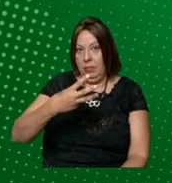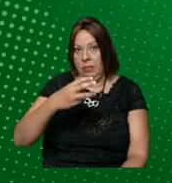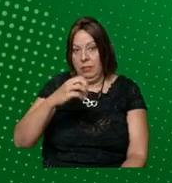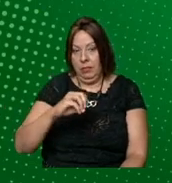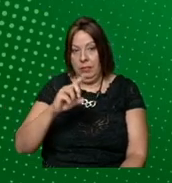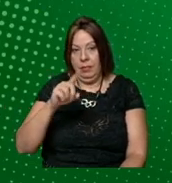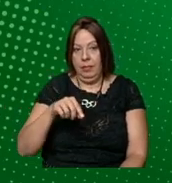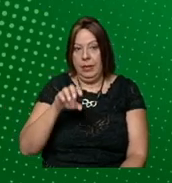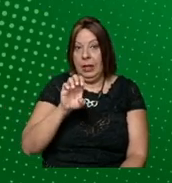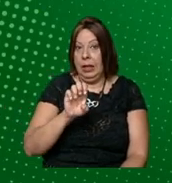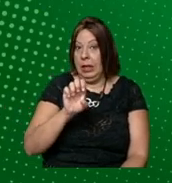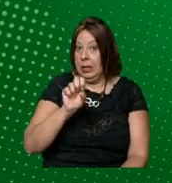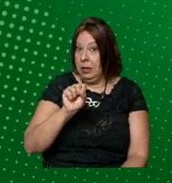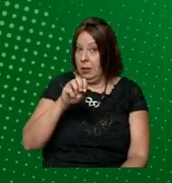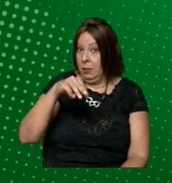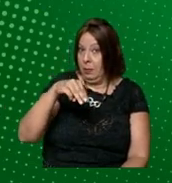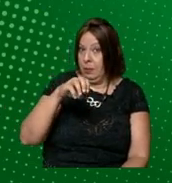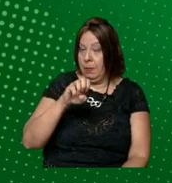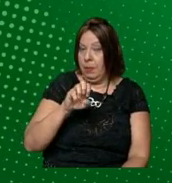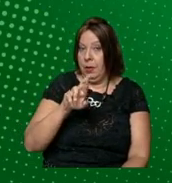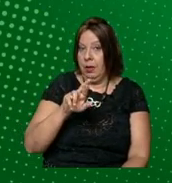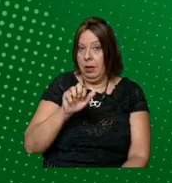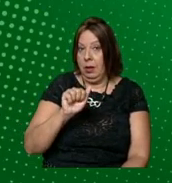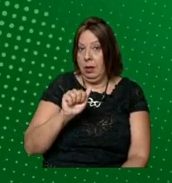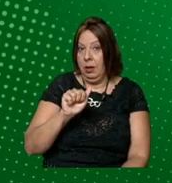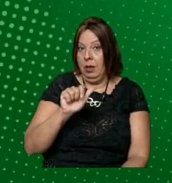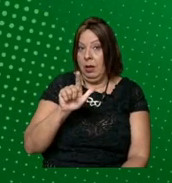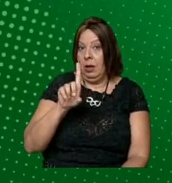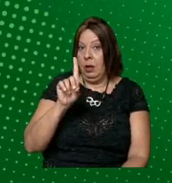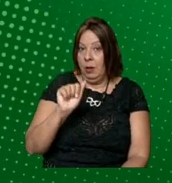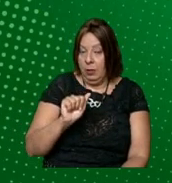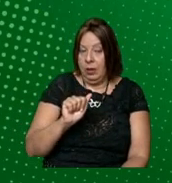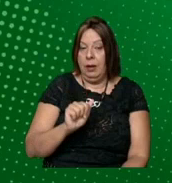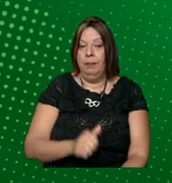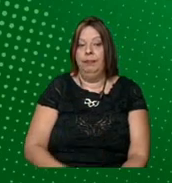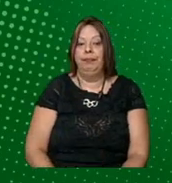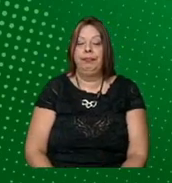024930, Esmeralda, adquiriu aí com Vicap Caminhão da